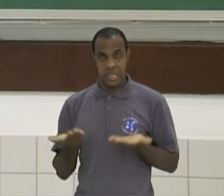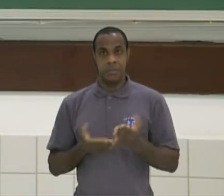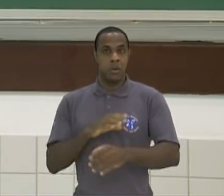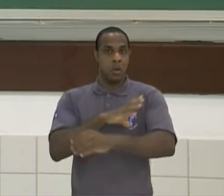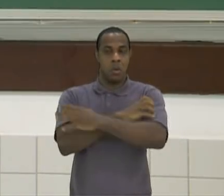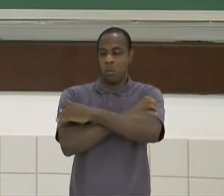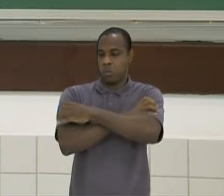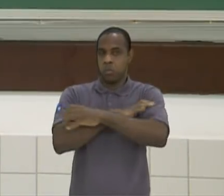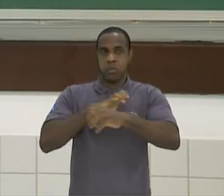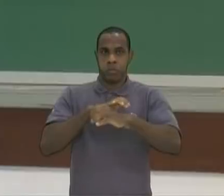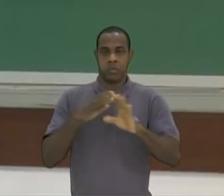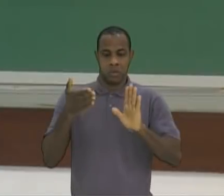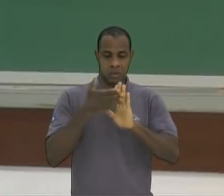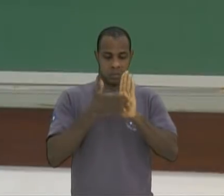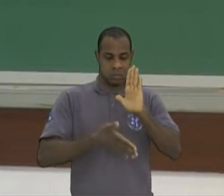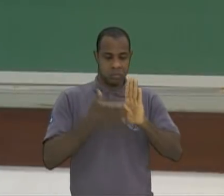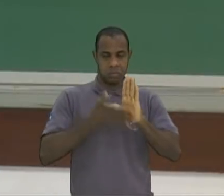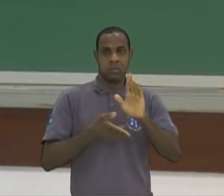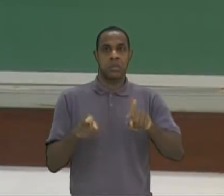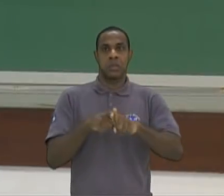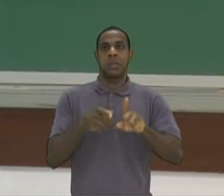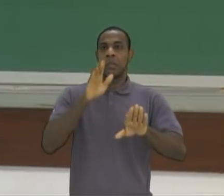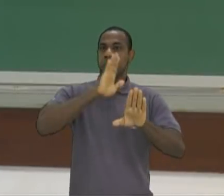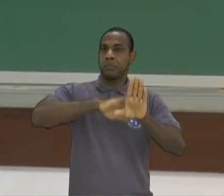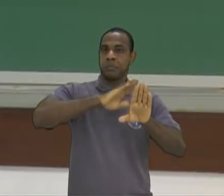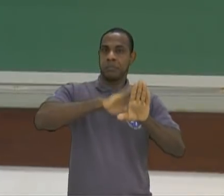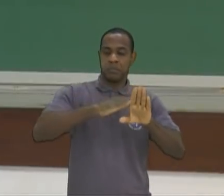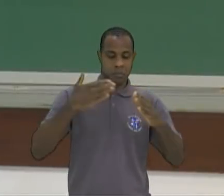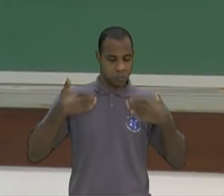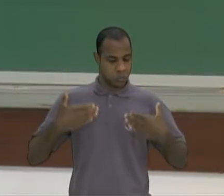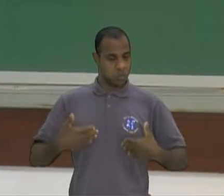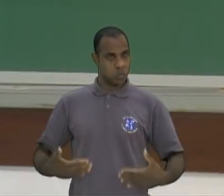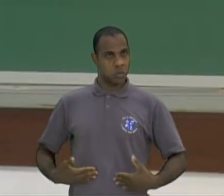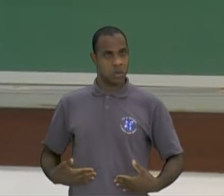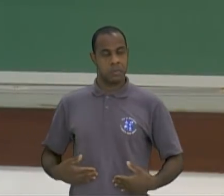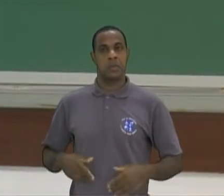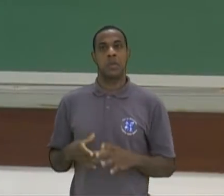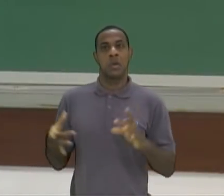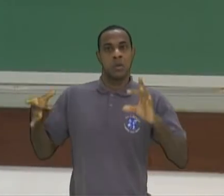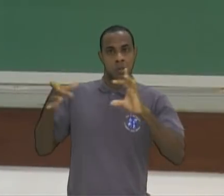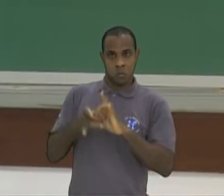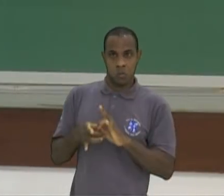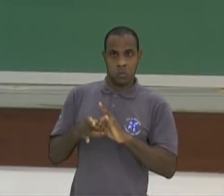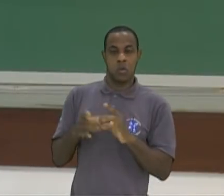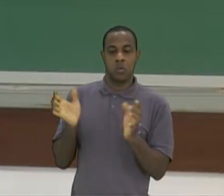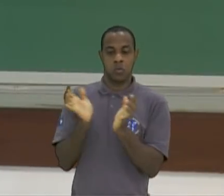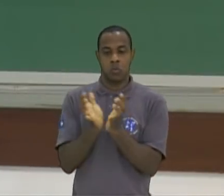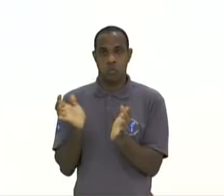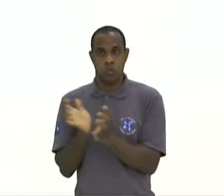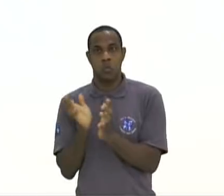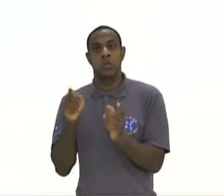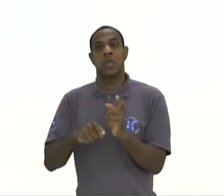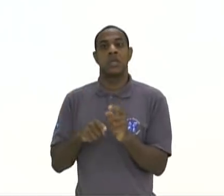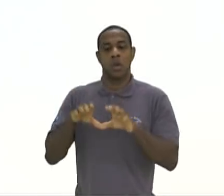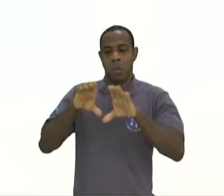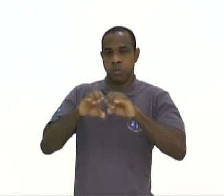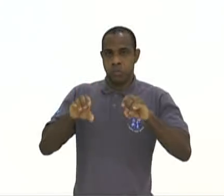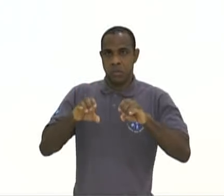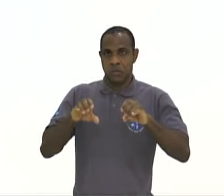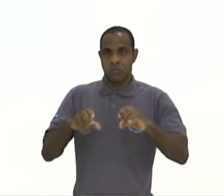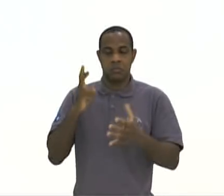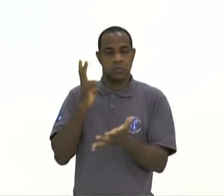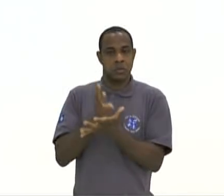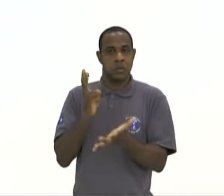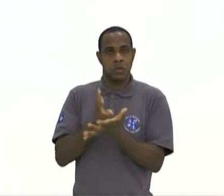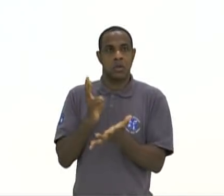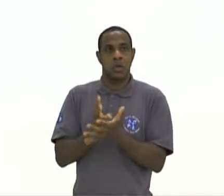entre a parte da frente e a parte de trás do corpo, né? Chamamos de cadeia muscular, um conjunto de músculos de mesmo sentido e direção,